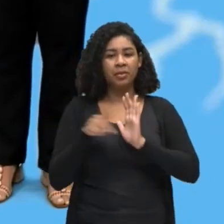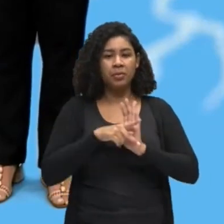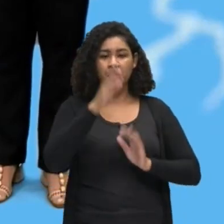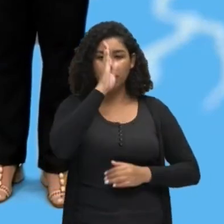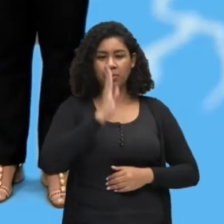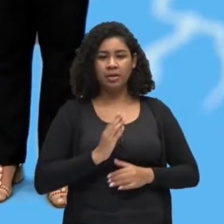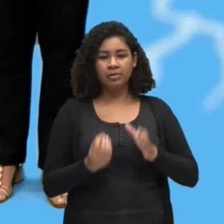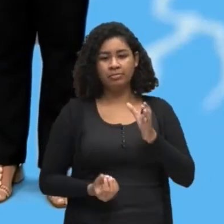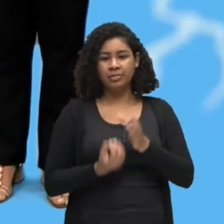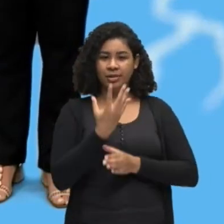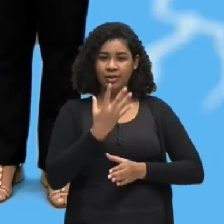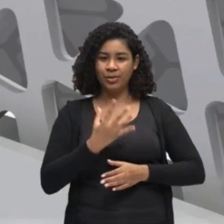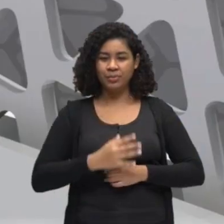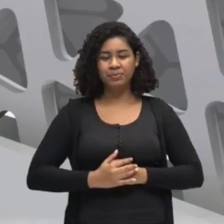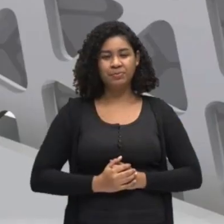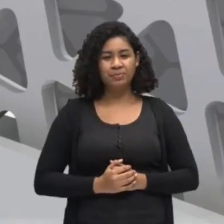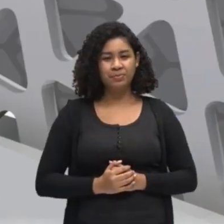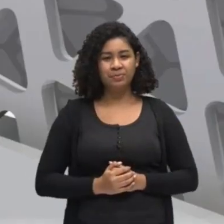formava.